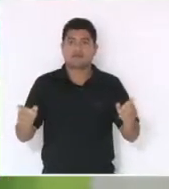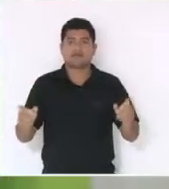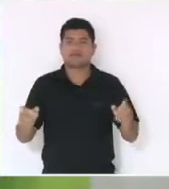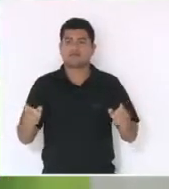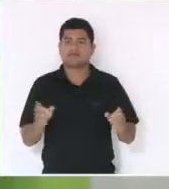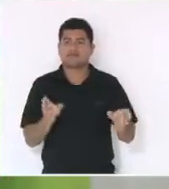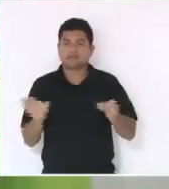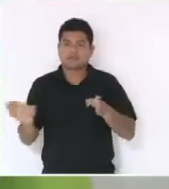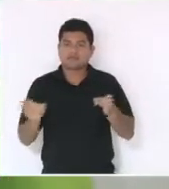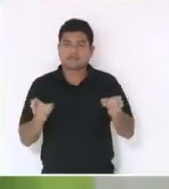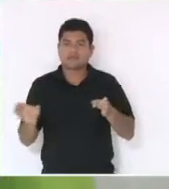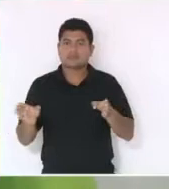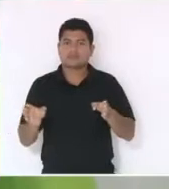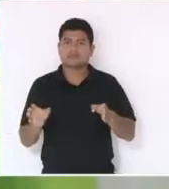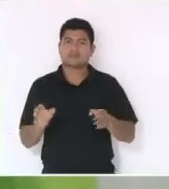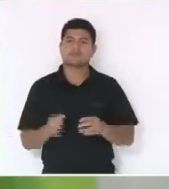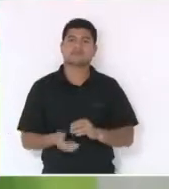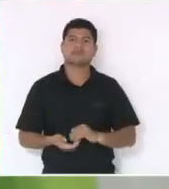fazendo